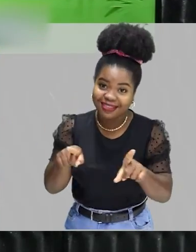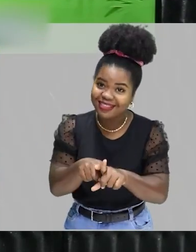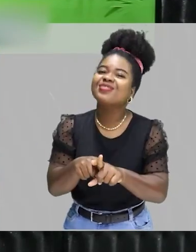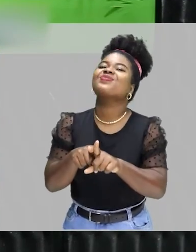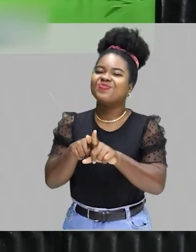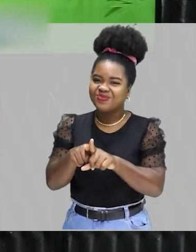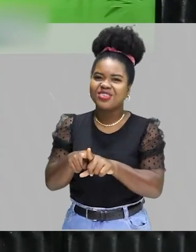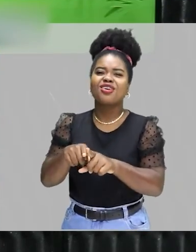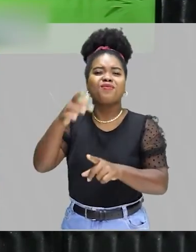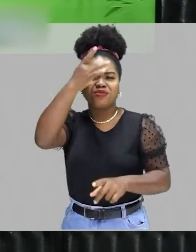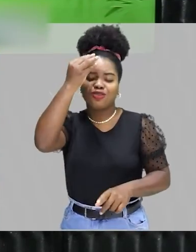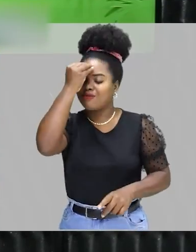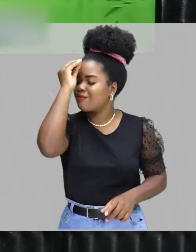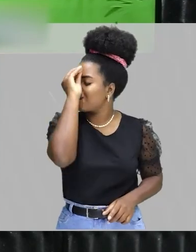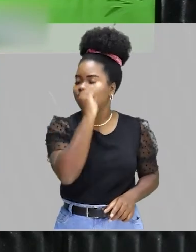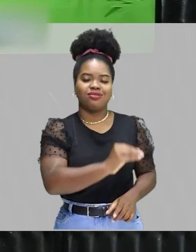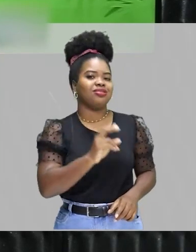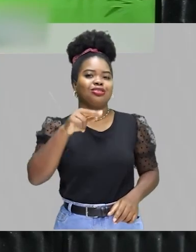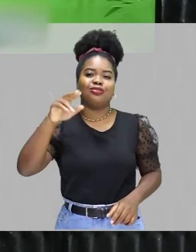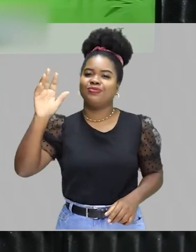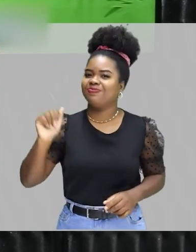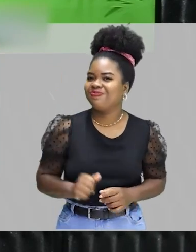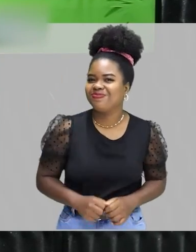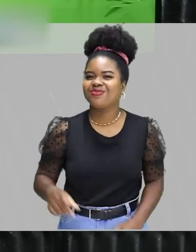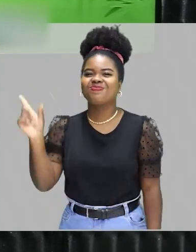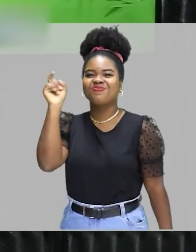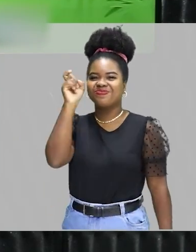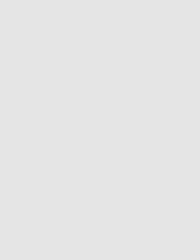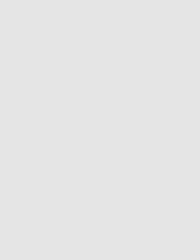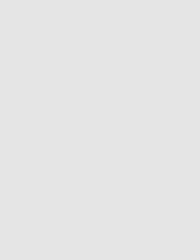indesistível. Compliquei?